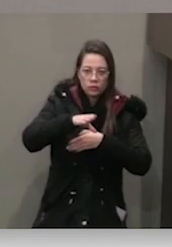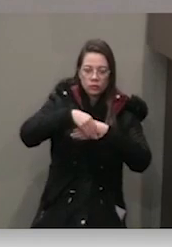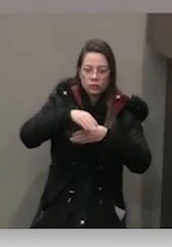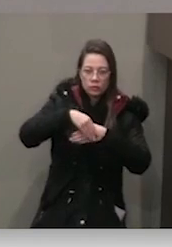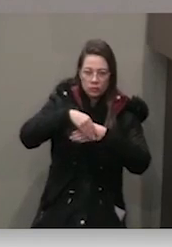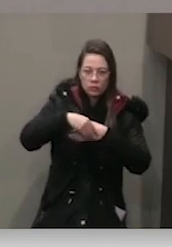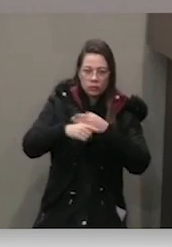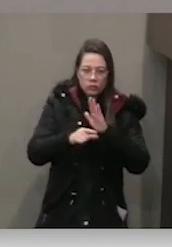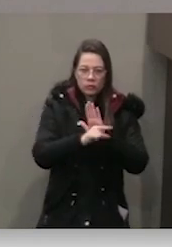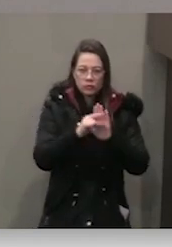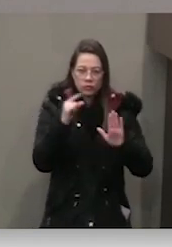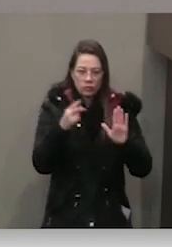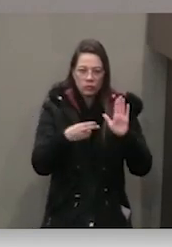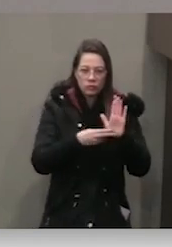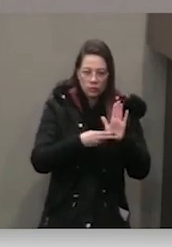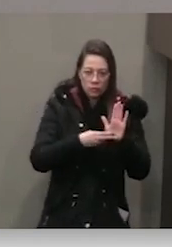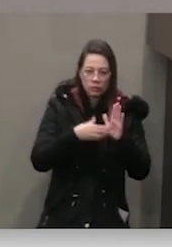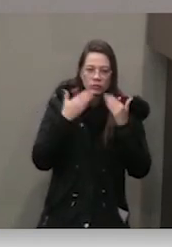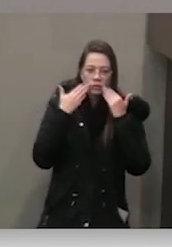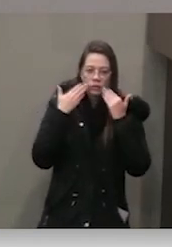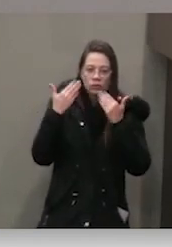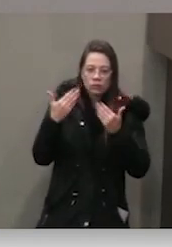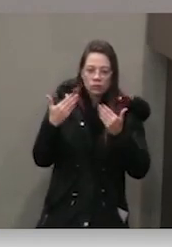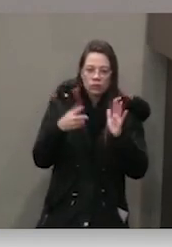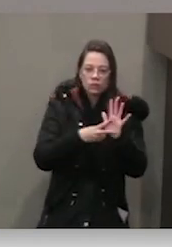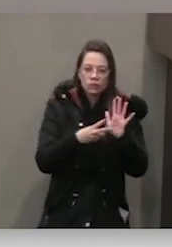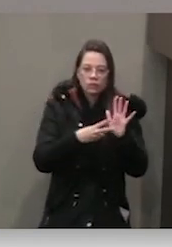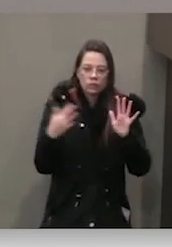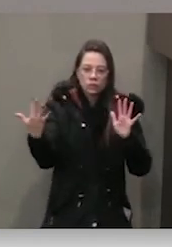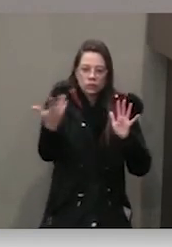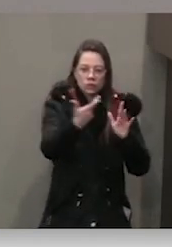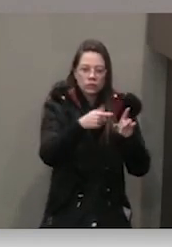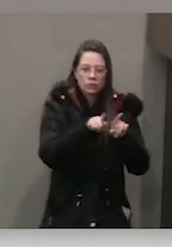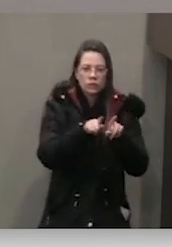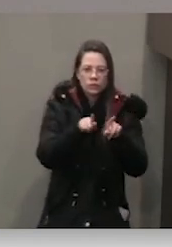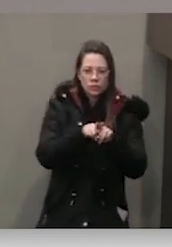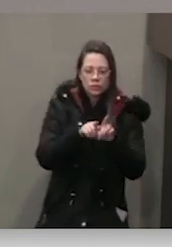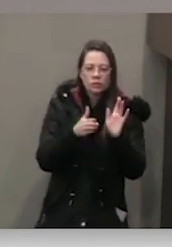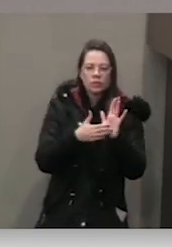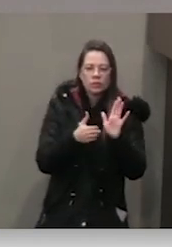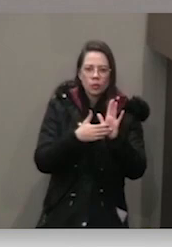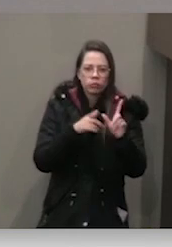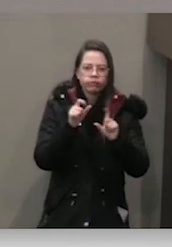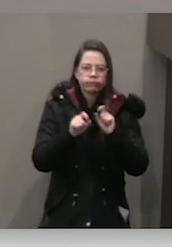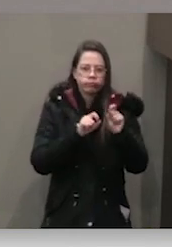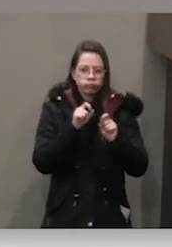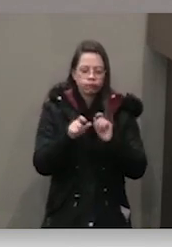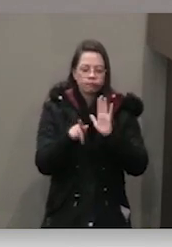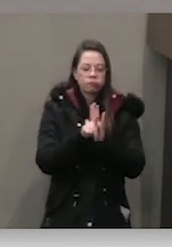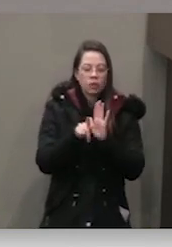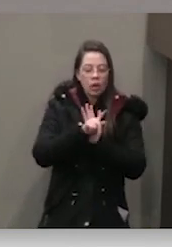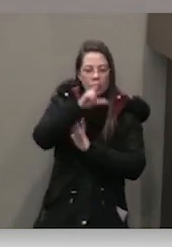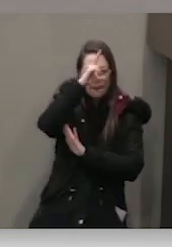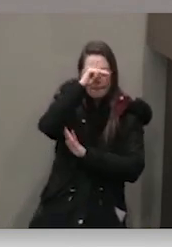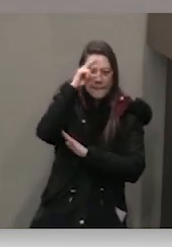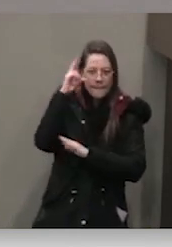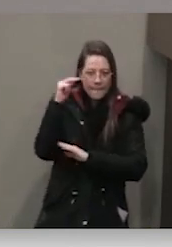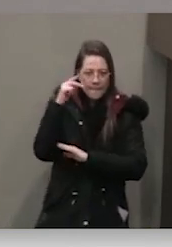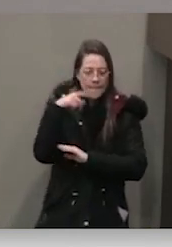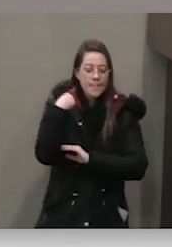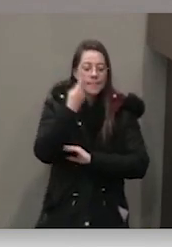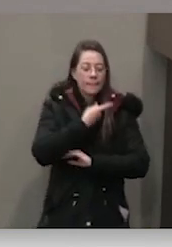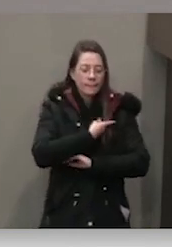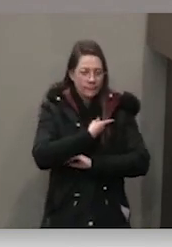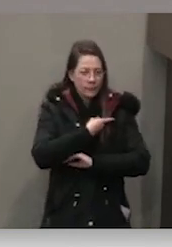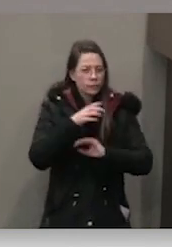retificação, né? E agradecemos muito a atenção de todos vocês para essa proposição do Executivo Municipal. A gente fica à